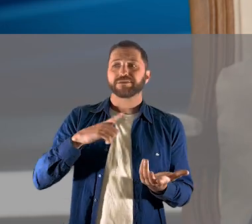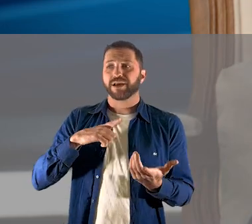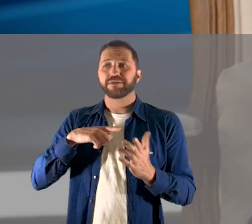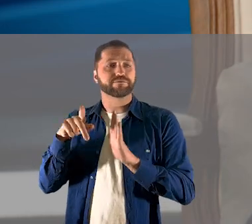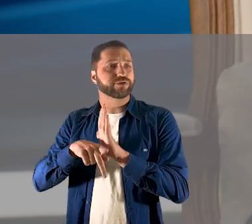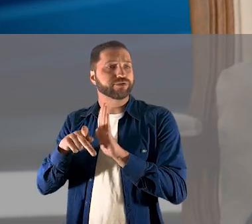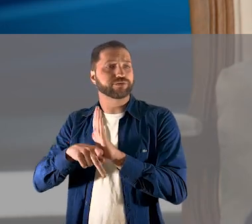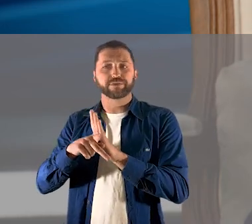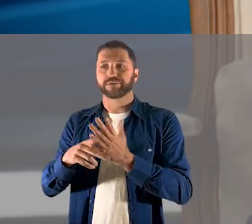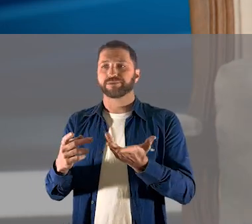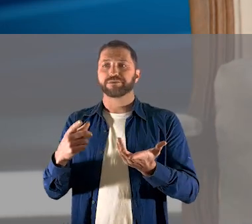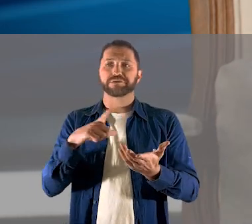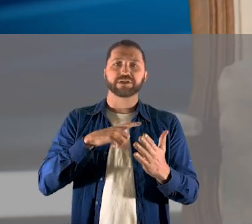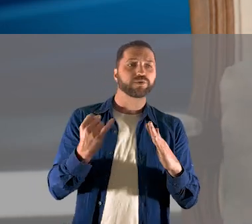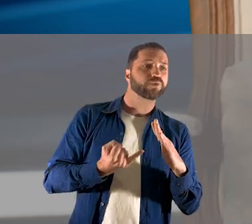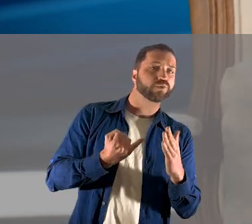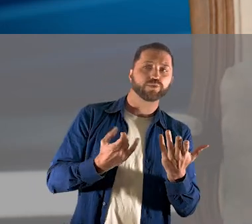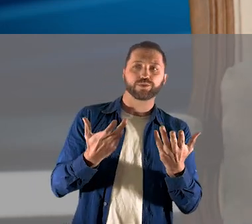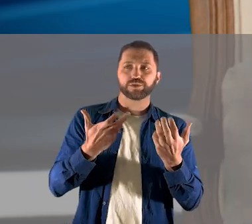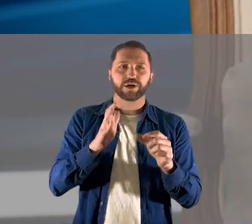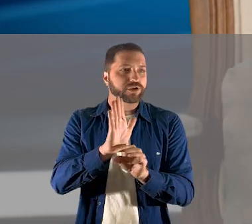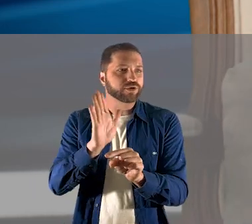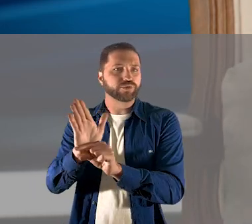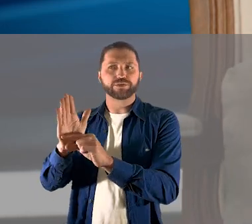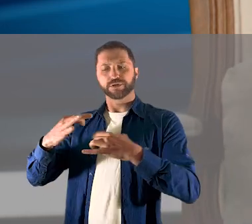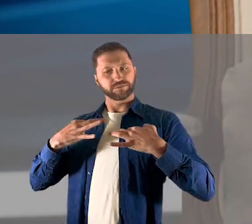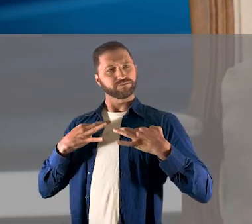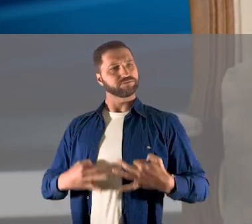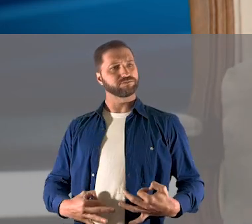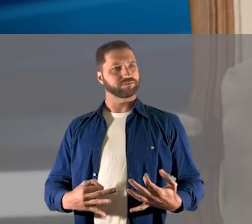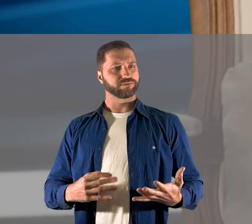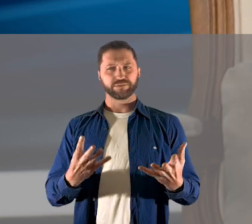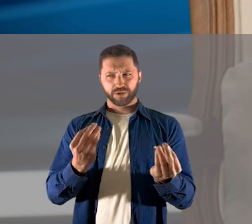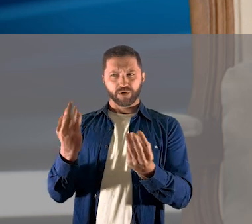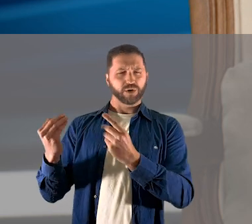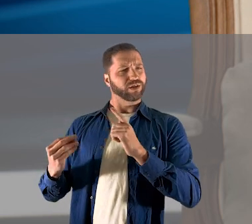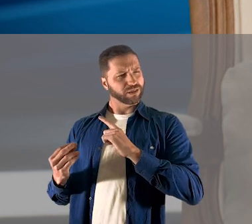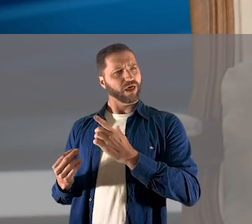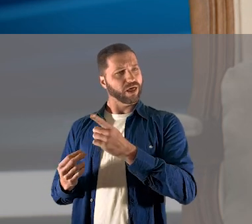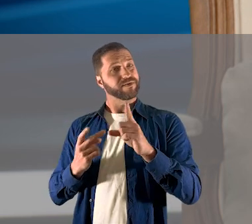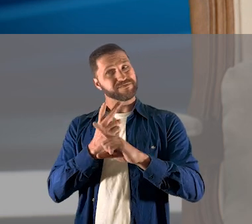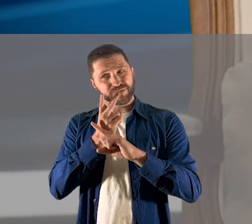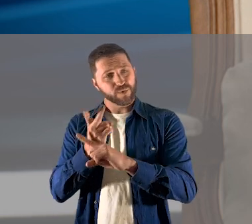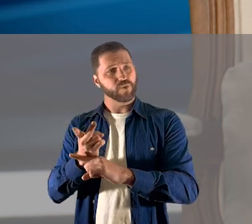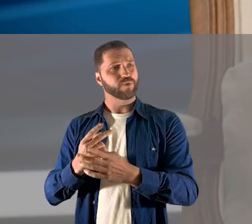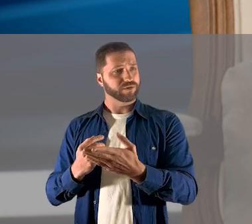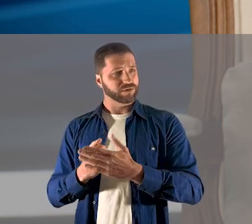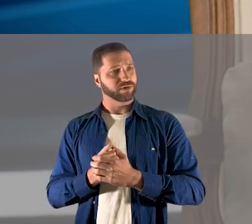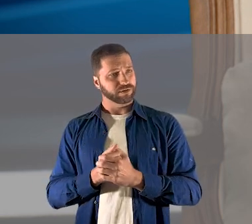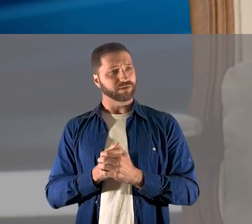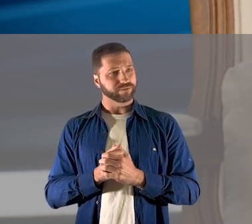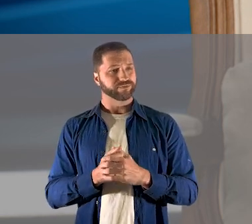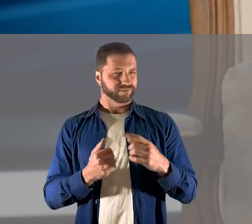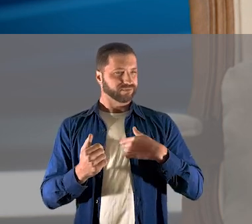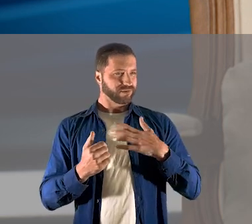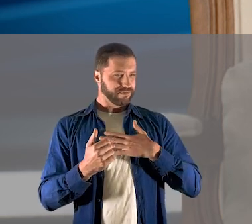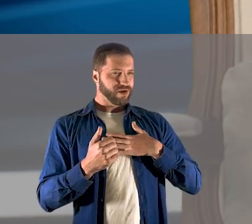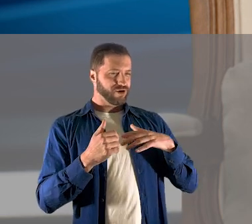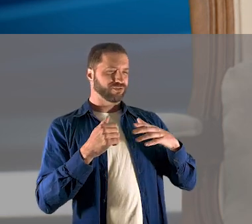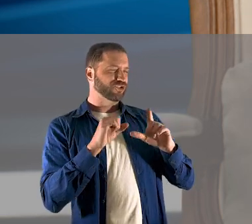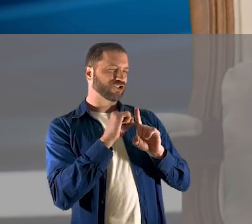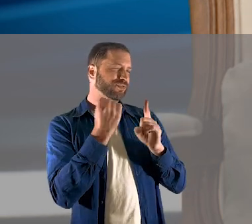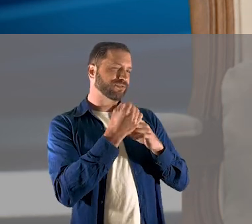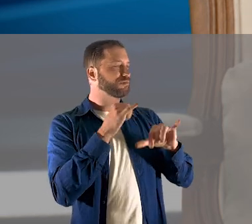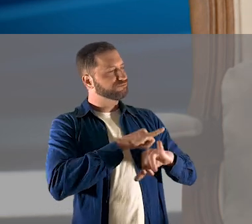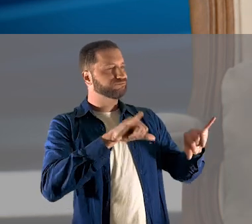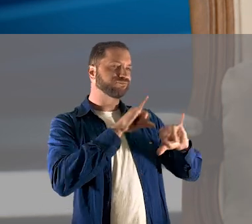ONGs ou espaços que estão fazendo algo muito sério né que é o que você disse é só procurar eu através